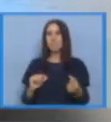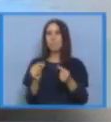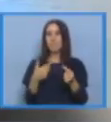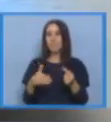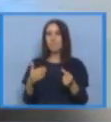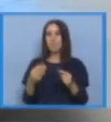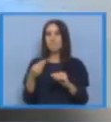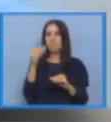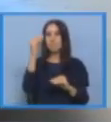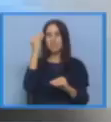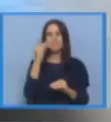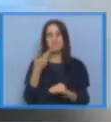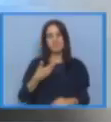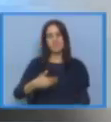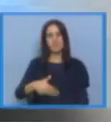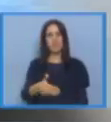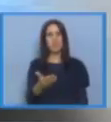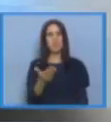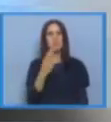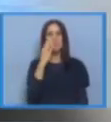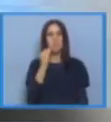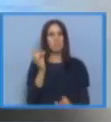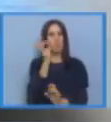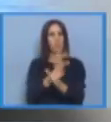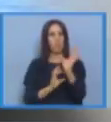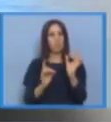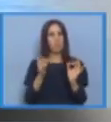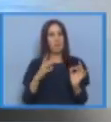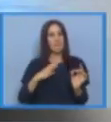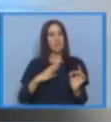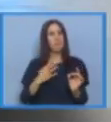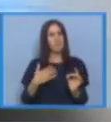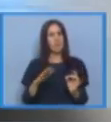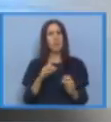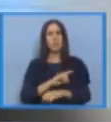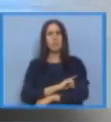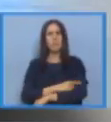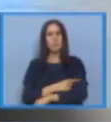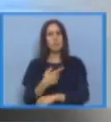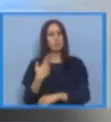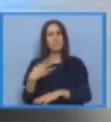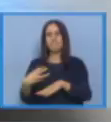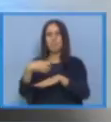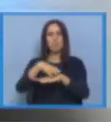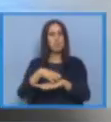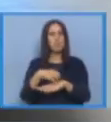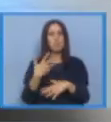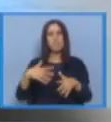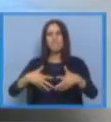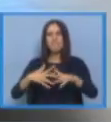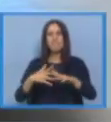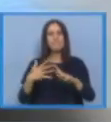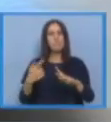vai desenvolver-se e, portanto, muito em breve, eu acho que a Europa vai ter, de facto, uma força, uma agência, um corpo de